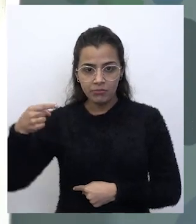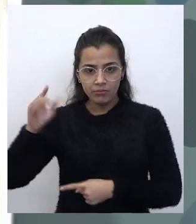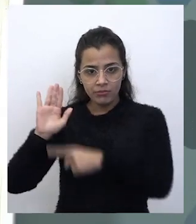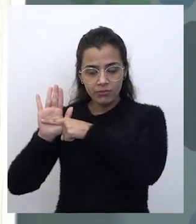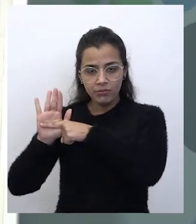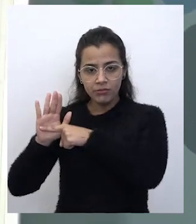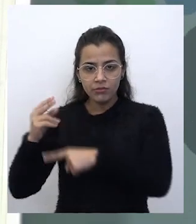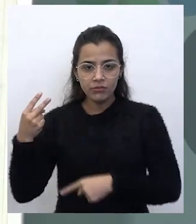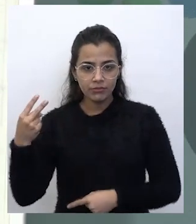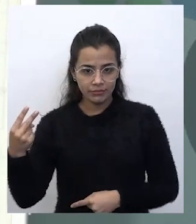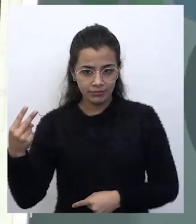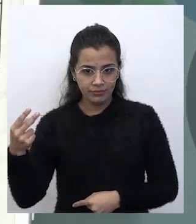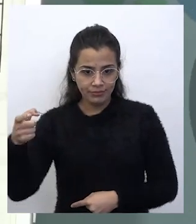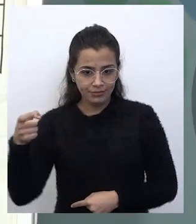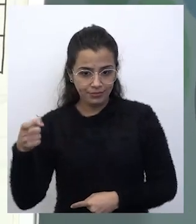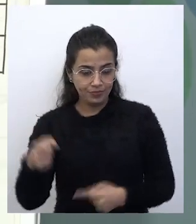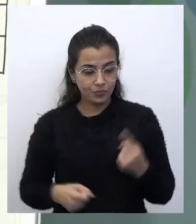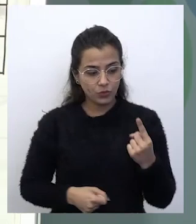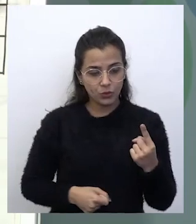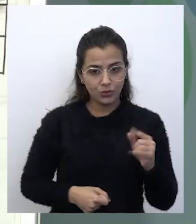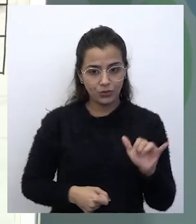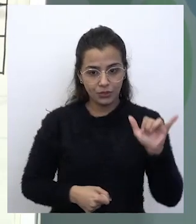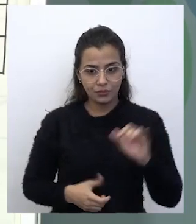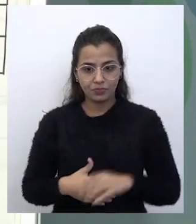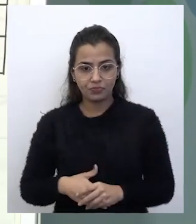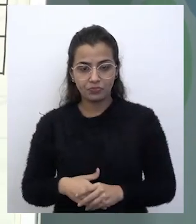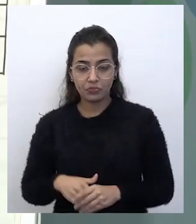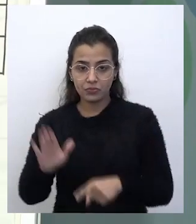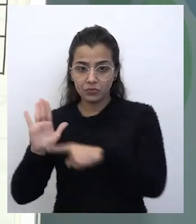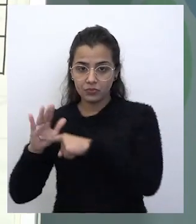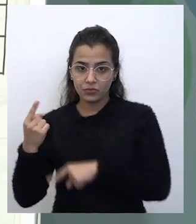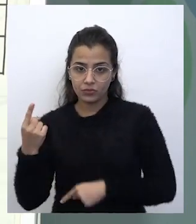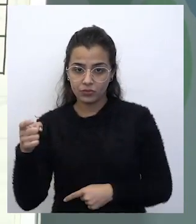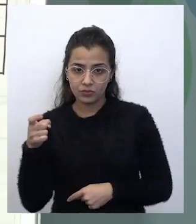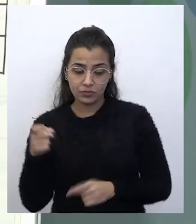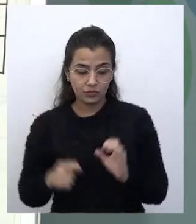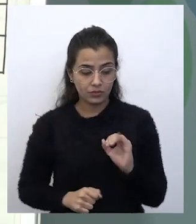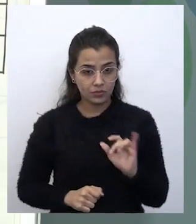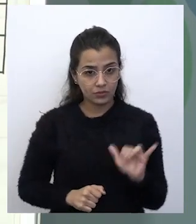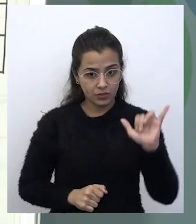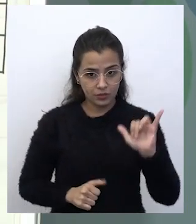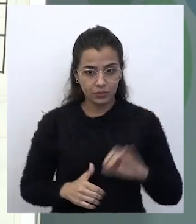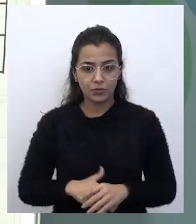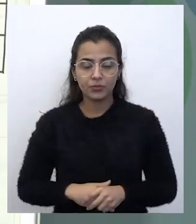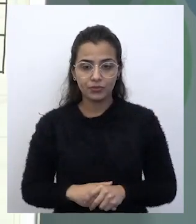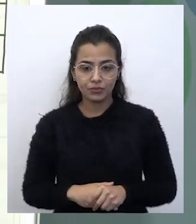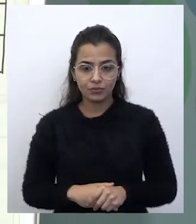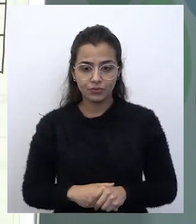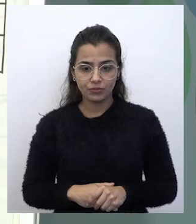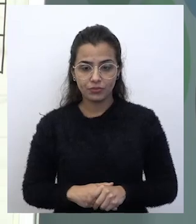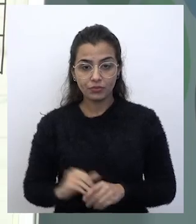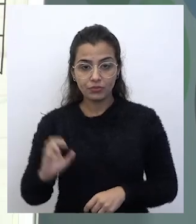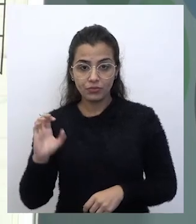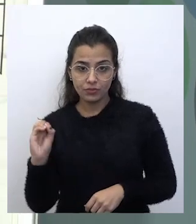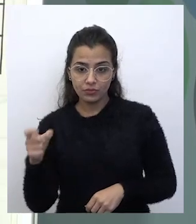no Y. Muito bom. Menos 1 no X, 0 no Y. É em cima do eixo. 0